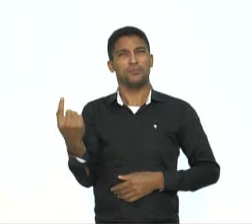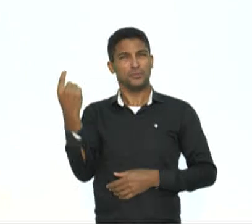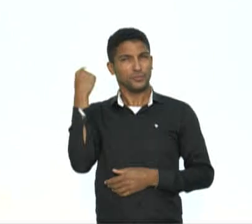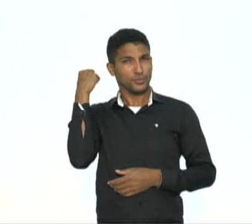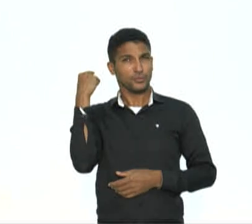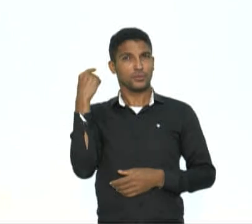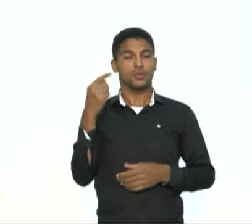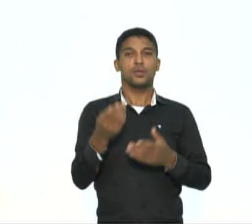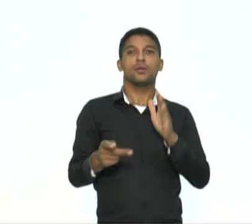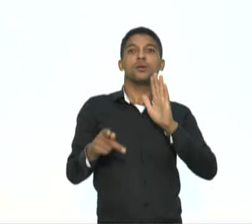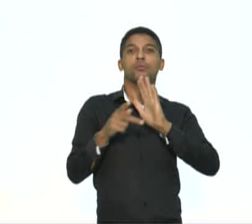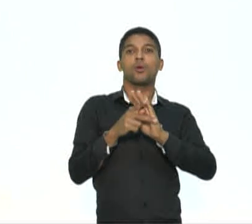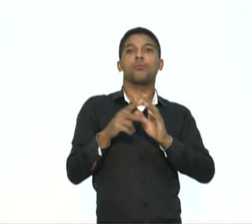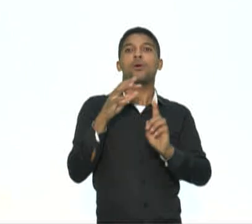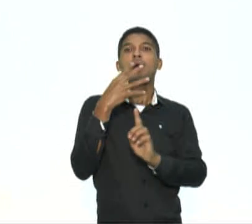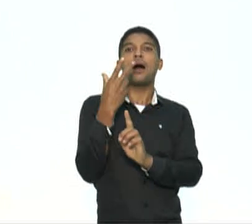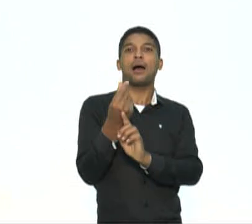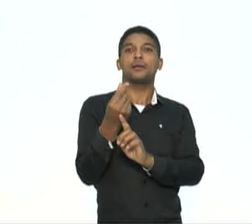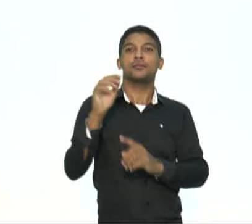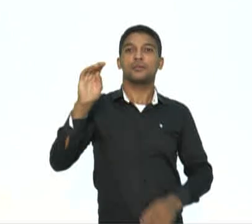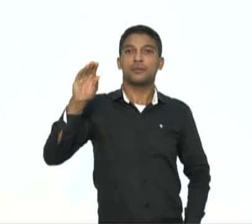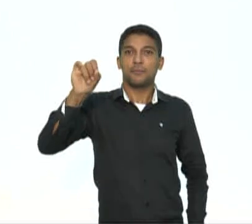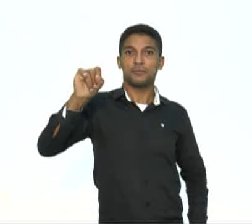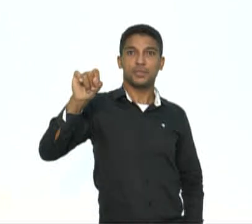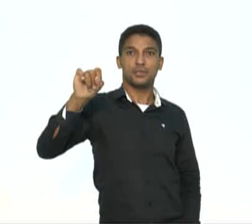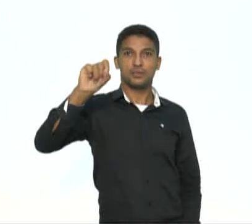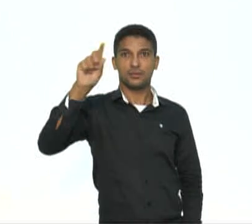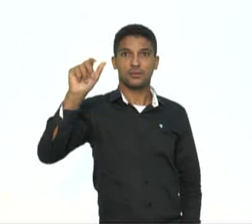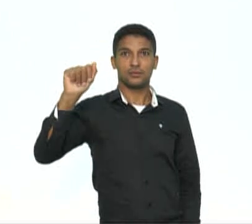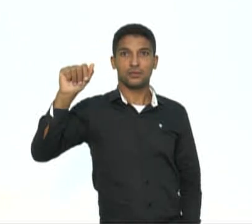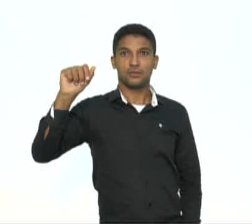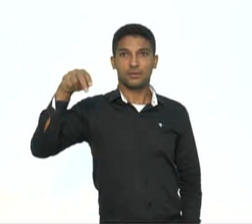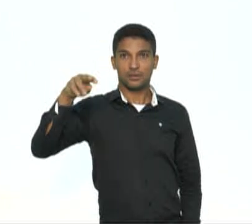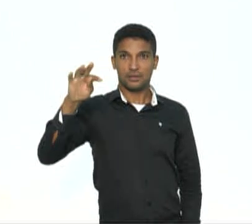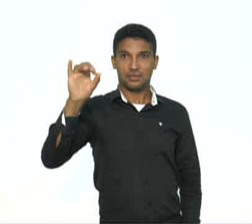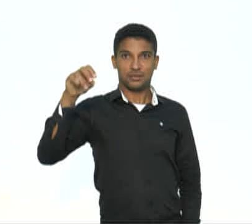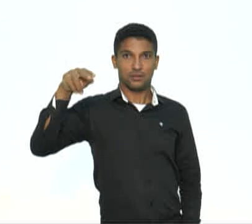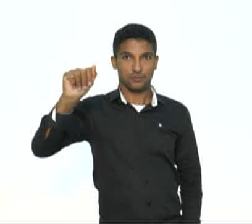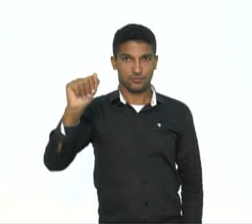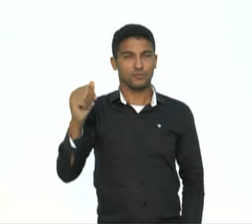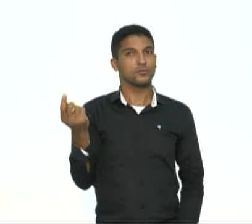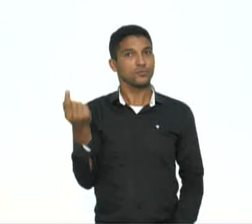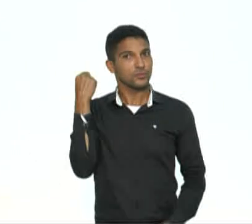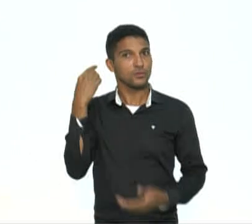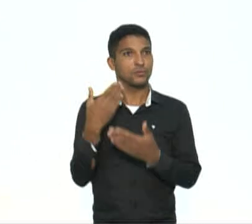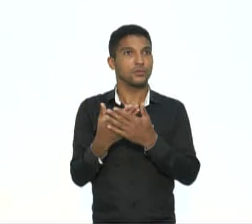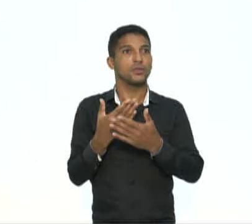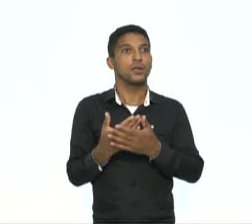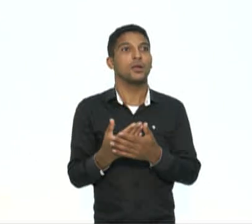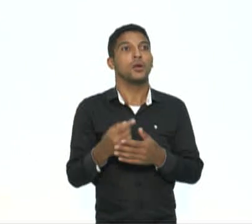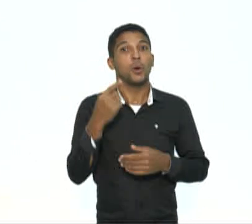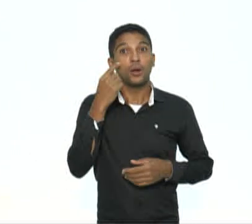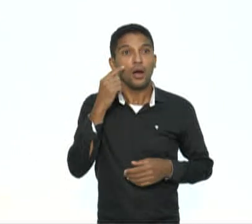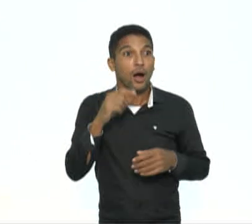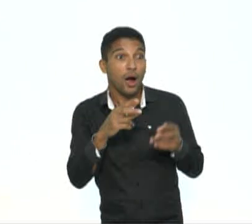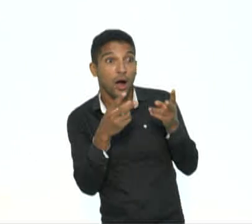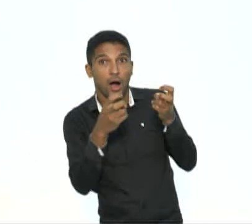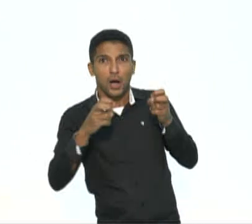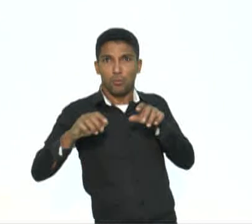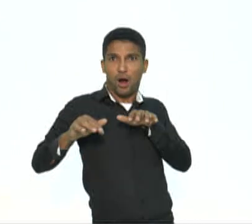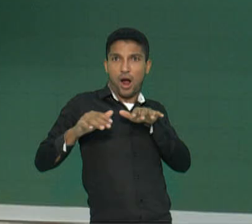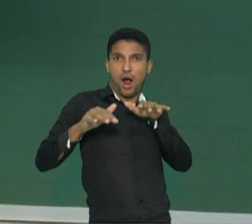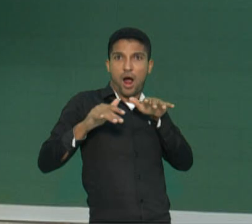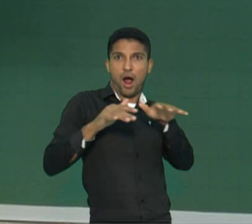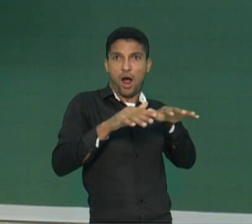lá, que hoje não é mais basílica, é a Hagia Sofia, é uma mesquita, tá? Os cavaleiros espalharam sobre a arquitetura do Oriente. Então